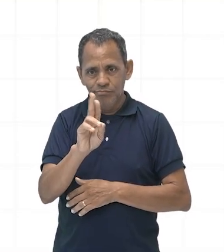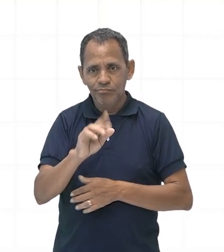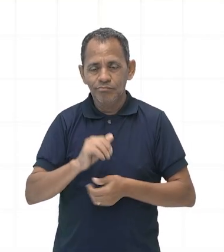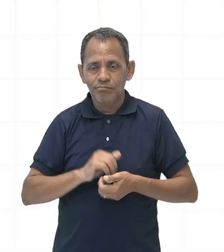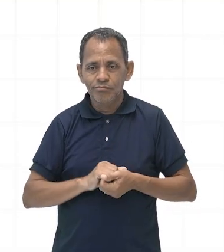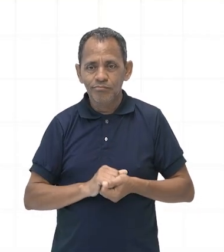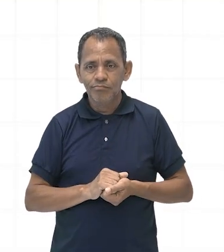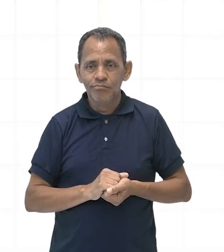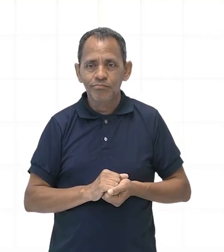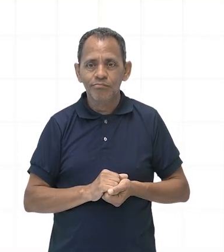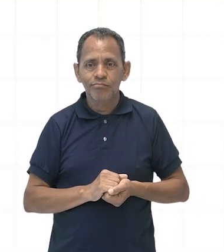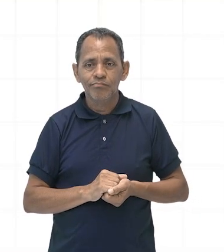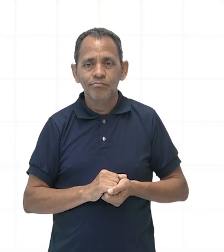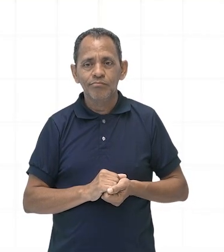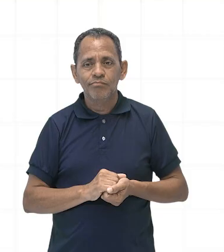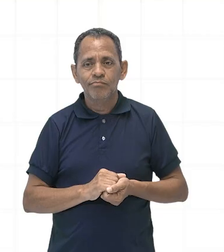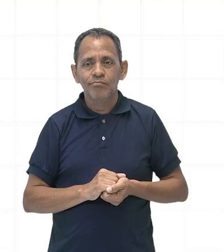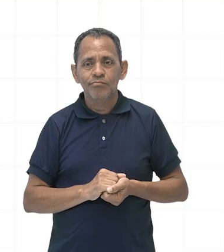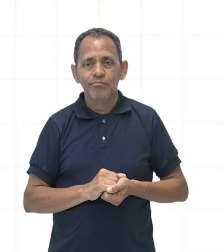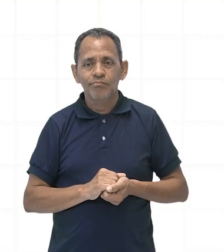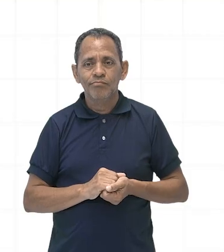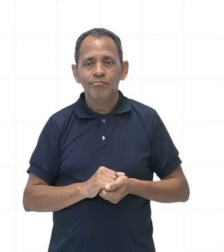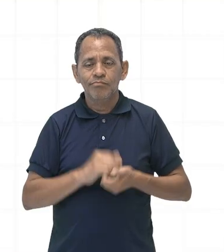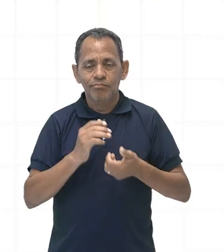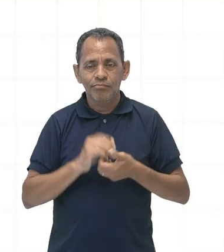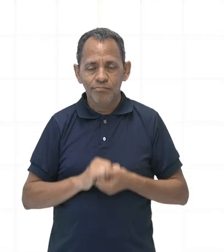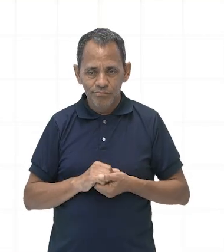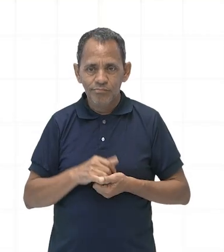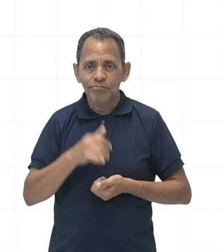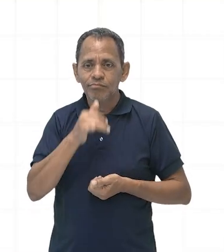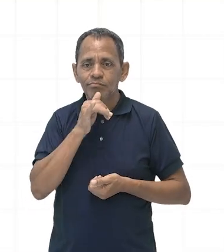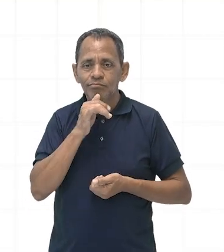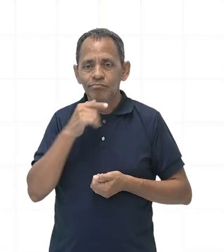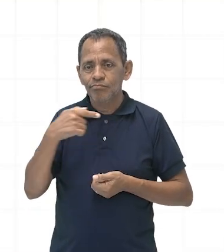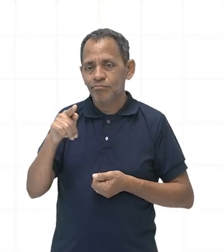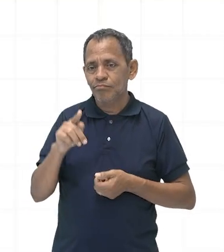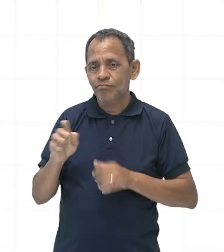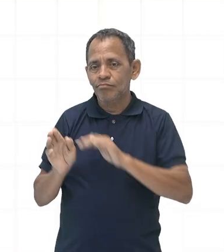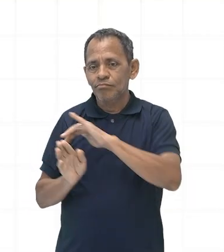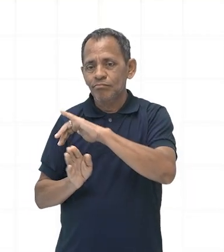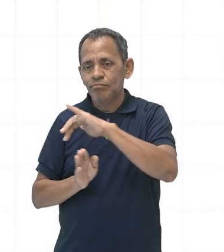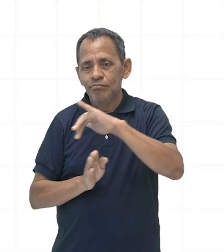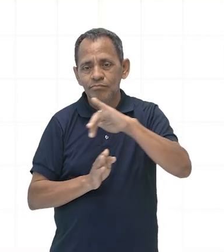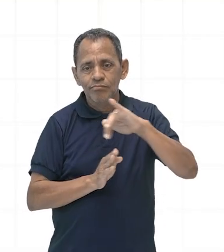51.520. Beleza? Então, vamos a mais um exemplo.